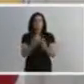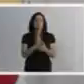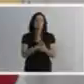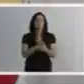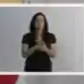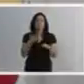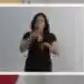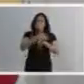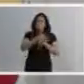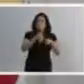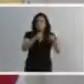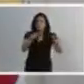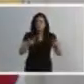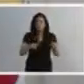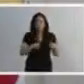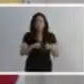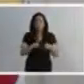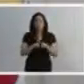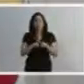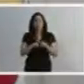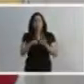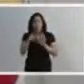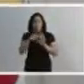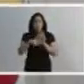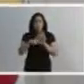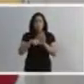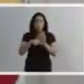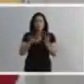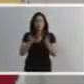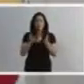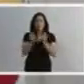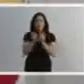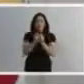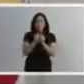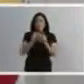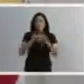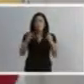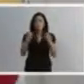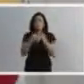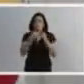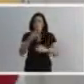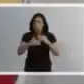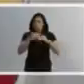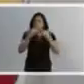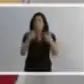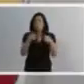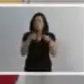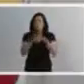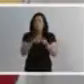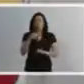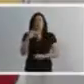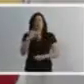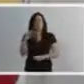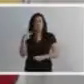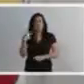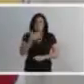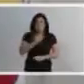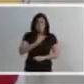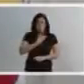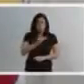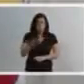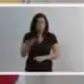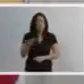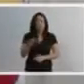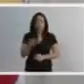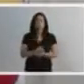nosso gabinete e nós temos alguns projetos que nós vamos estar dezembro juntamente com a comunidade em parceria com os demais vereadores para que